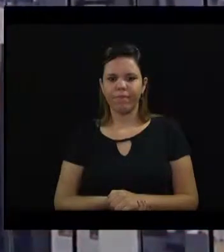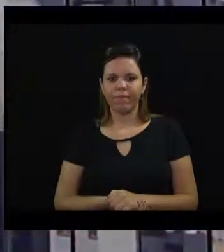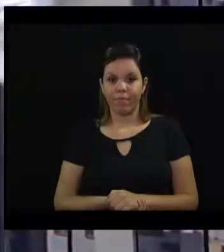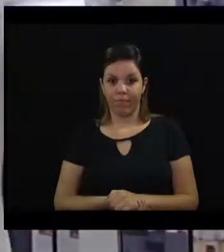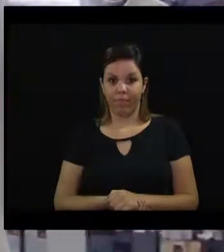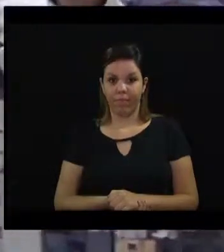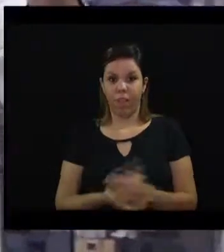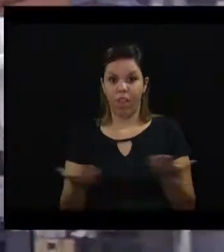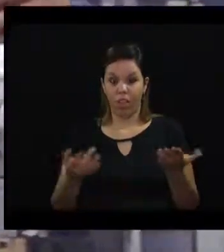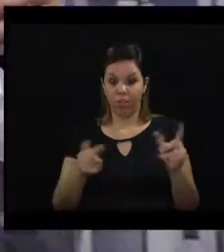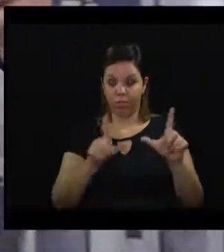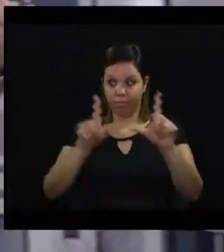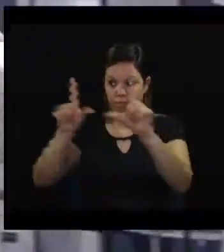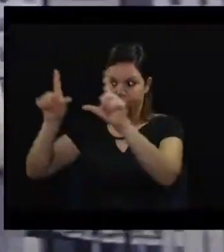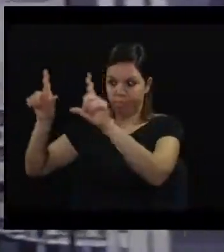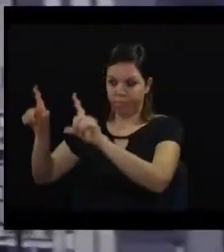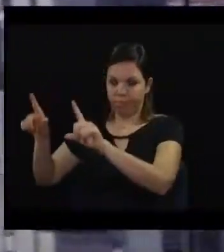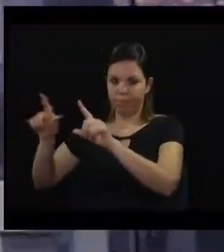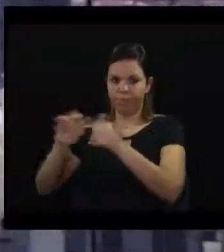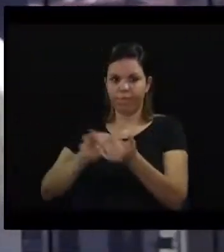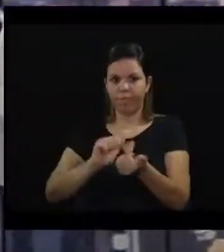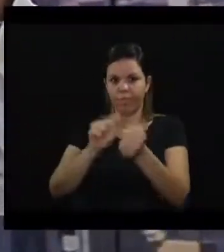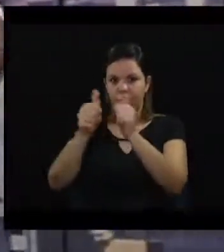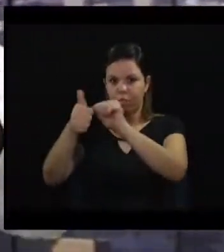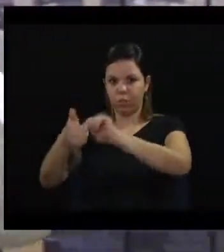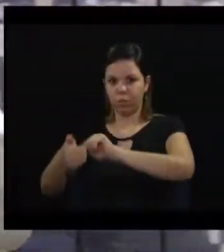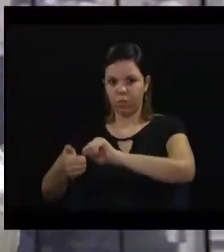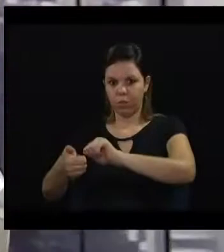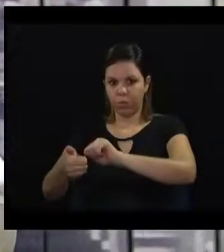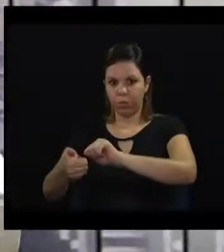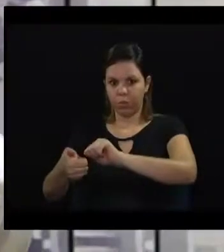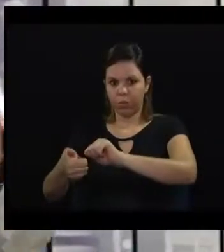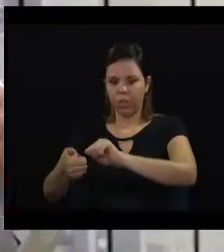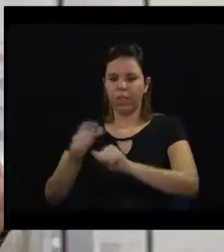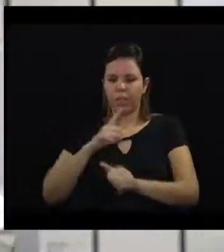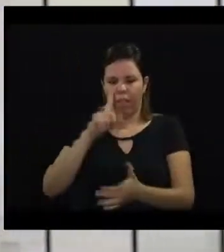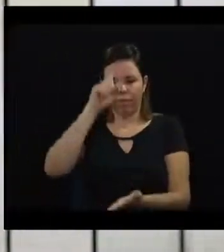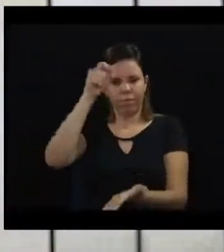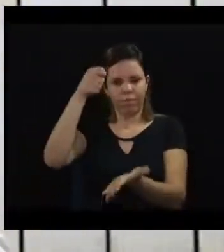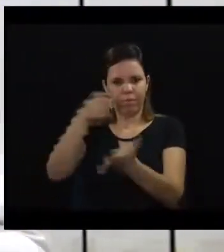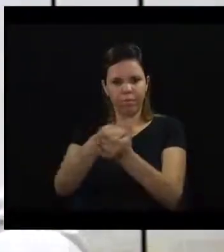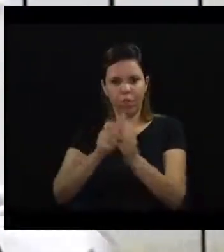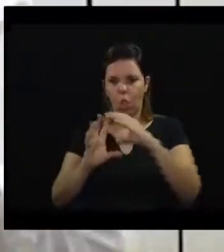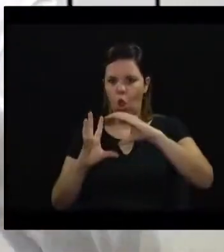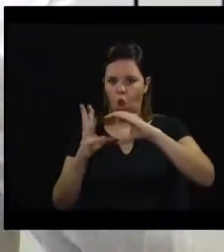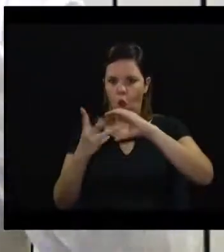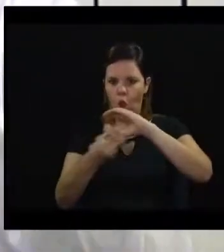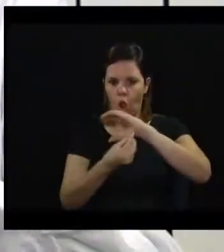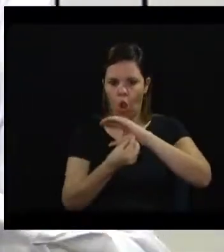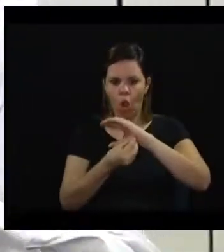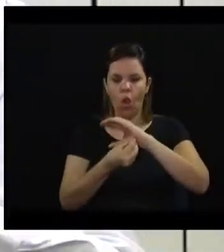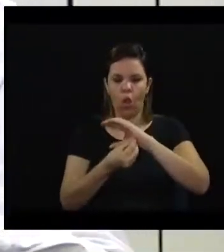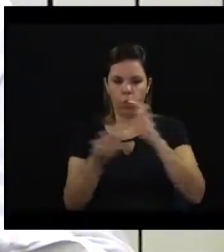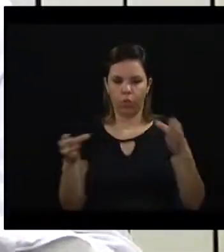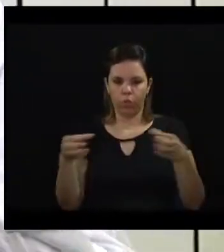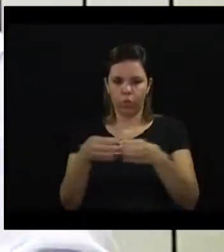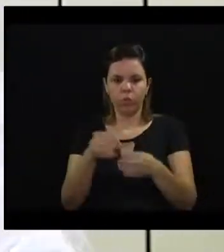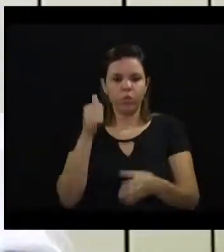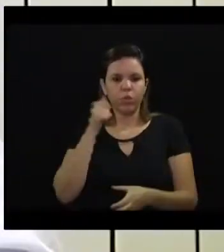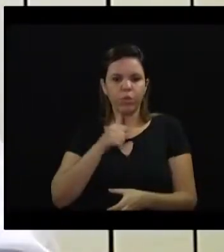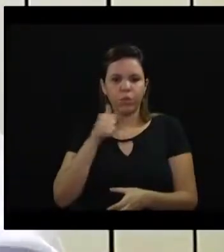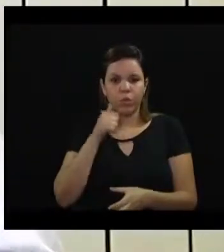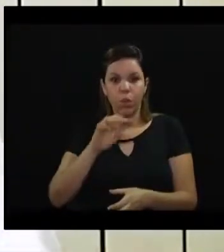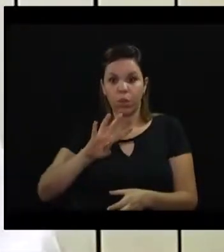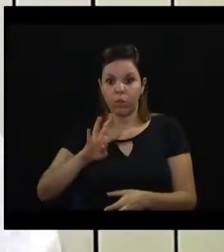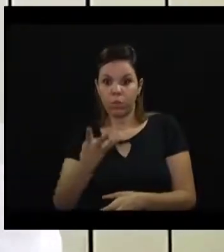Vamos ao cenário do esporte, porque daqui a pouco tem decisão na Copa do Mundo de Futebol Feminino. Às 4 horas da tarde, a